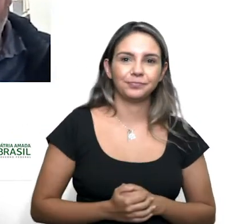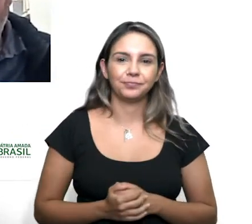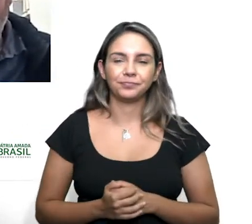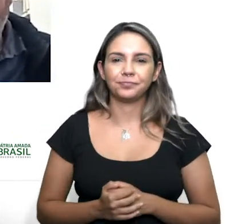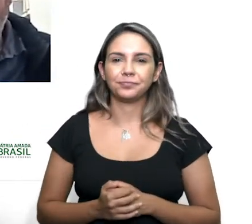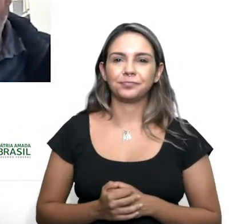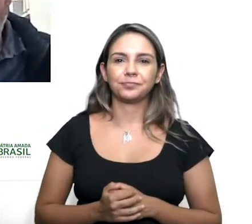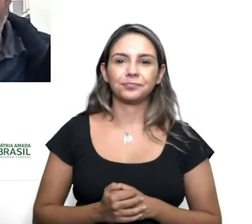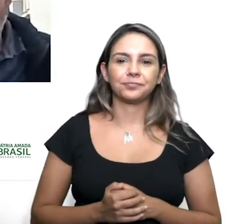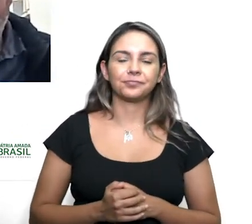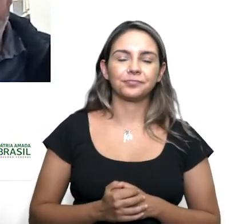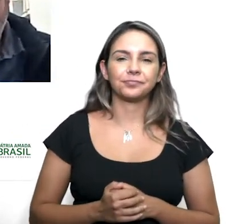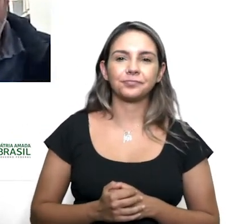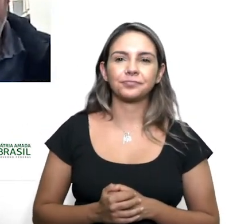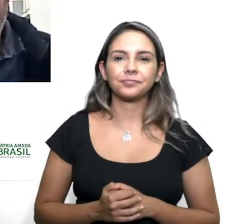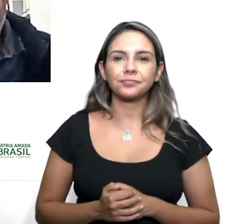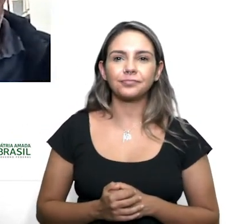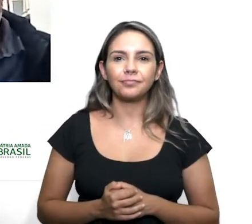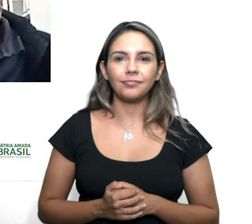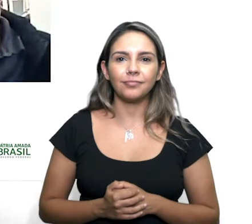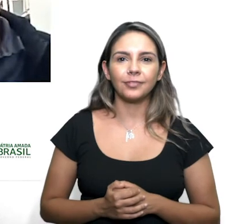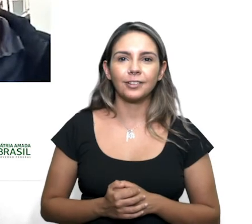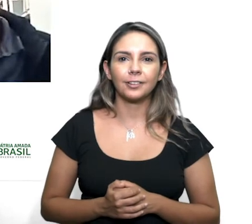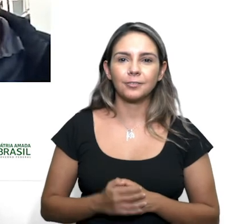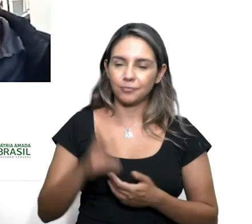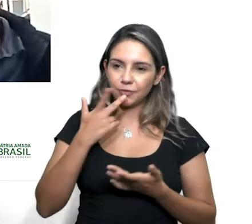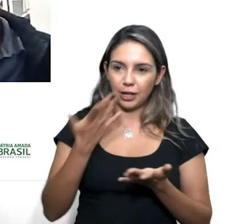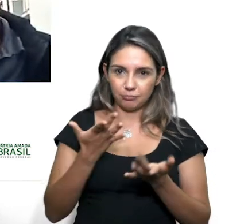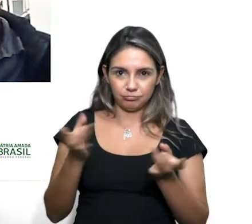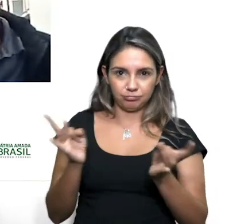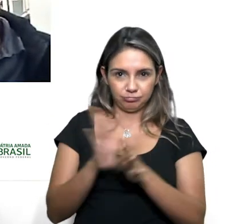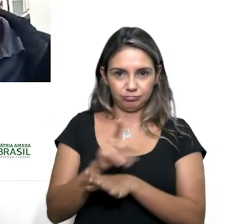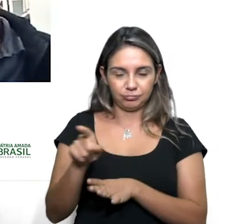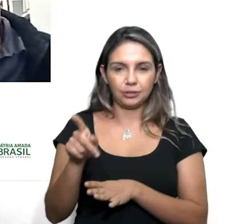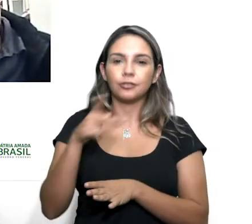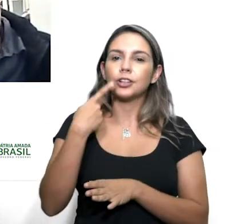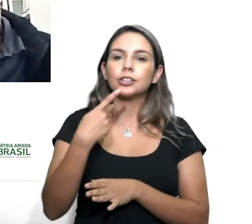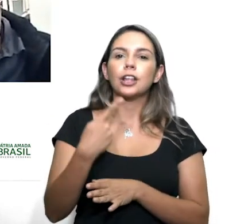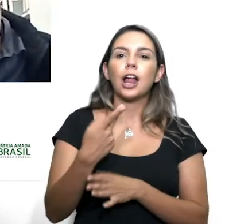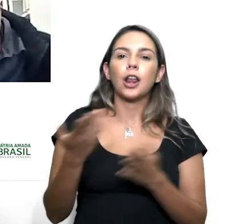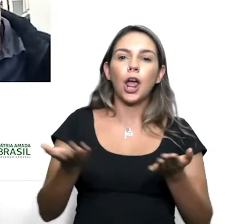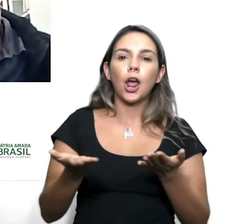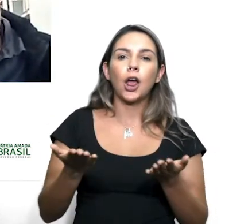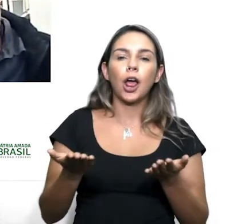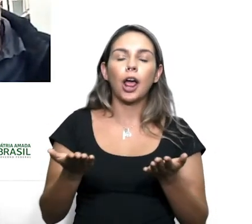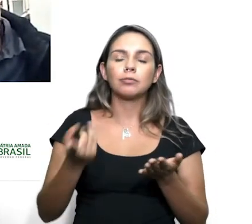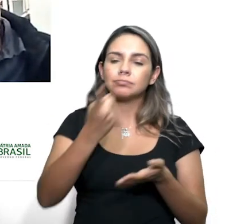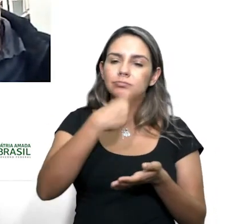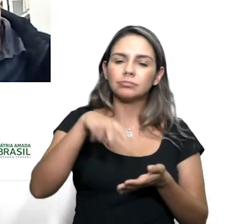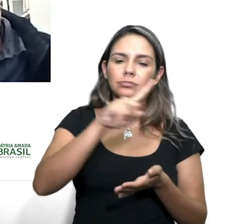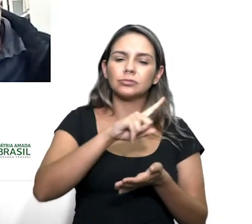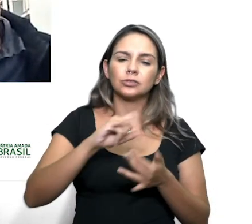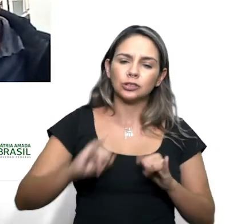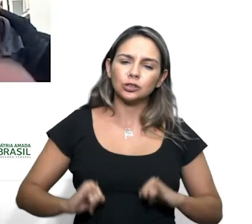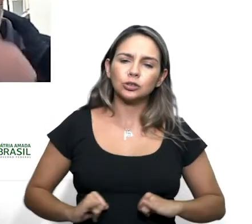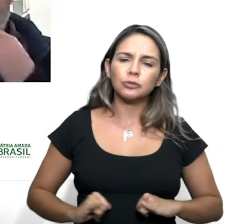e boa energia por aí. Eu queria que você fizesse um encerramento dizendo assim, nesse tempo tão